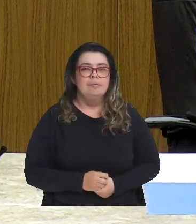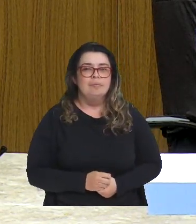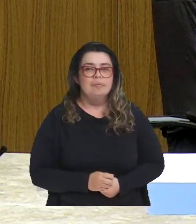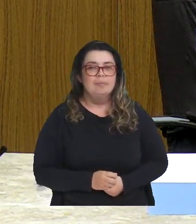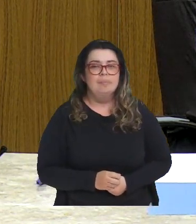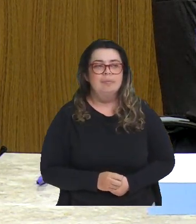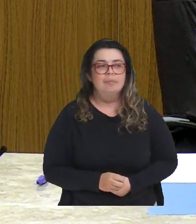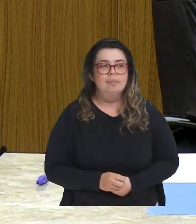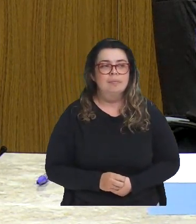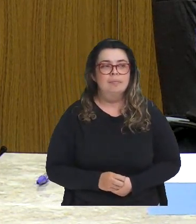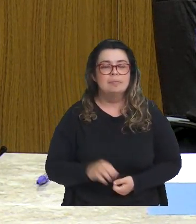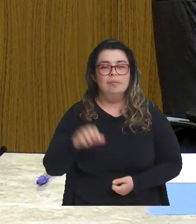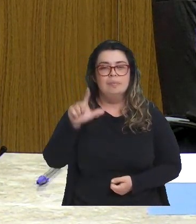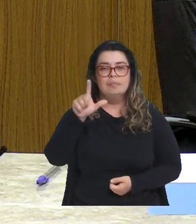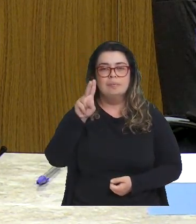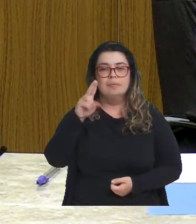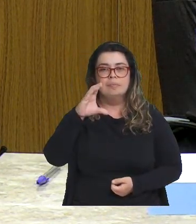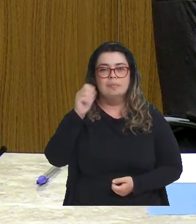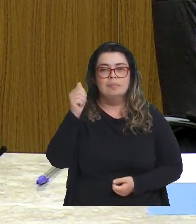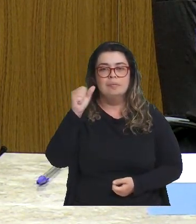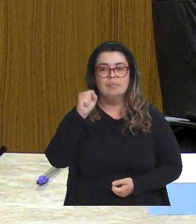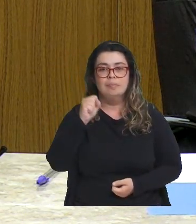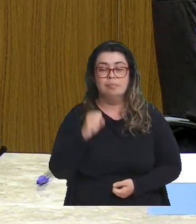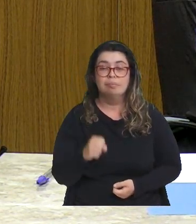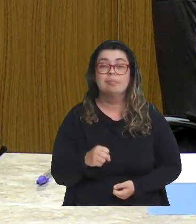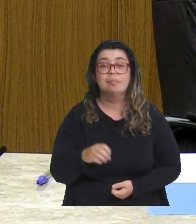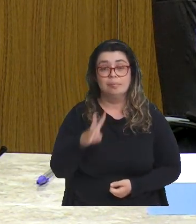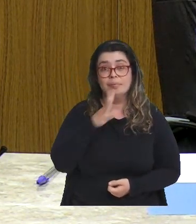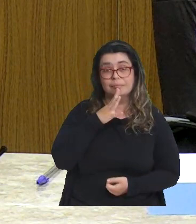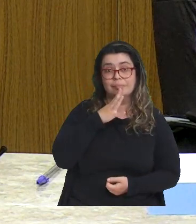E o Lucas eu conheci, eu já ouvi falar muito bem dele.